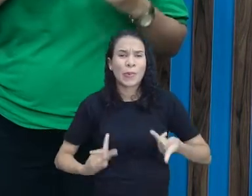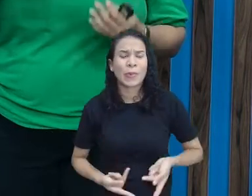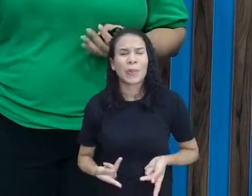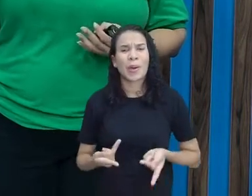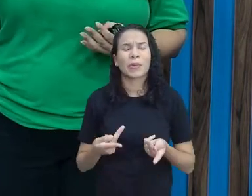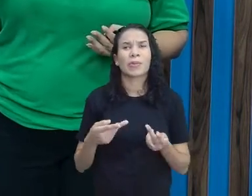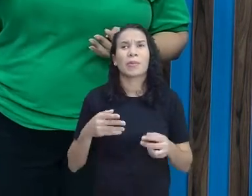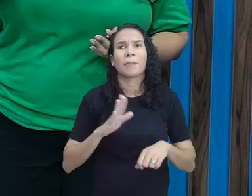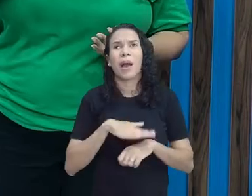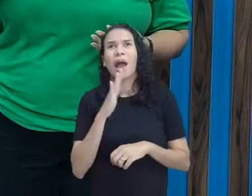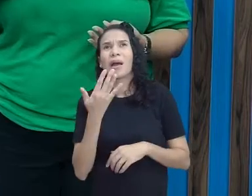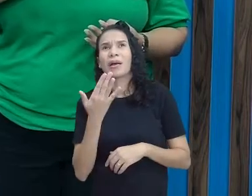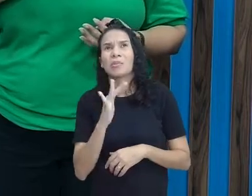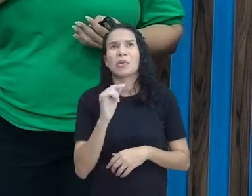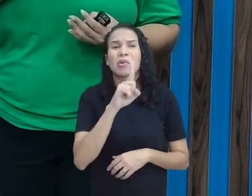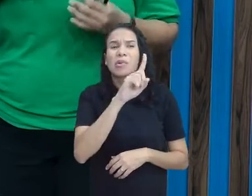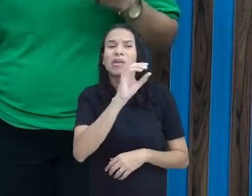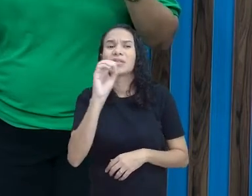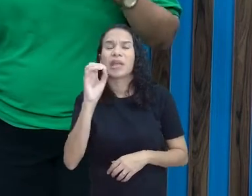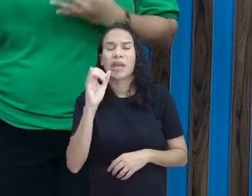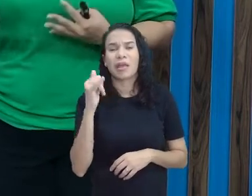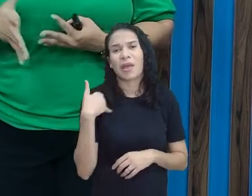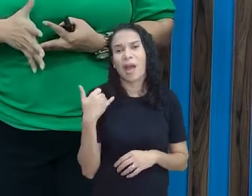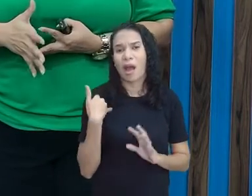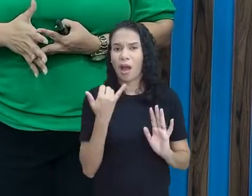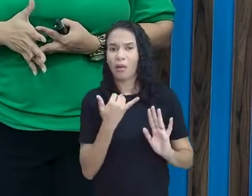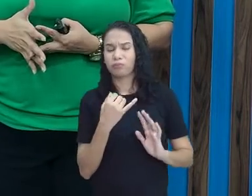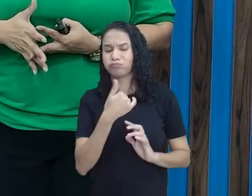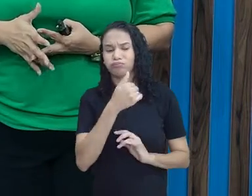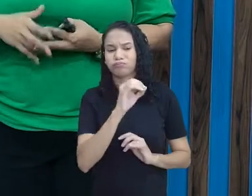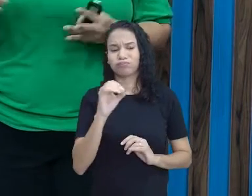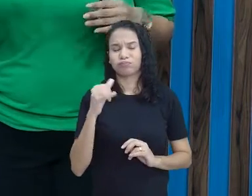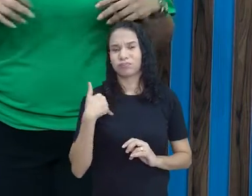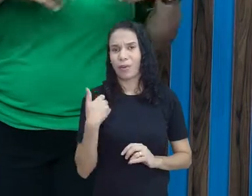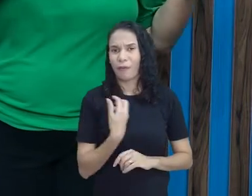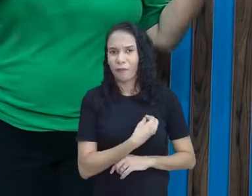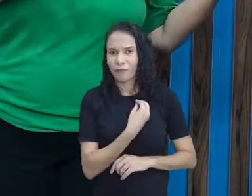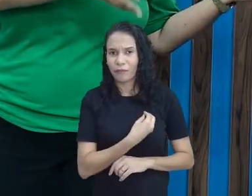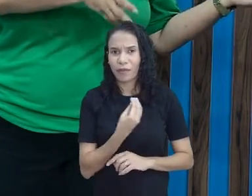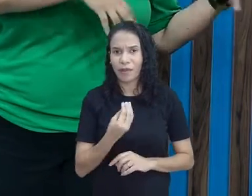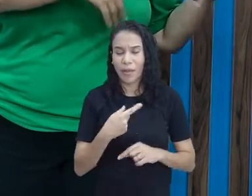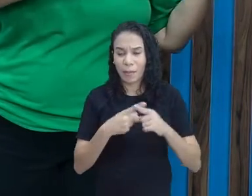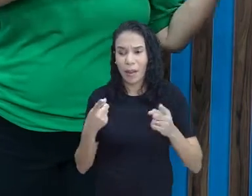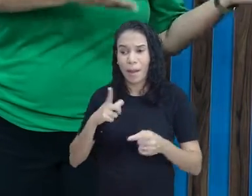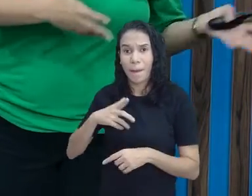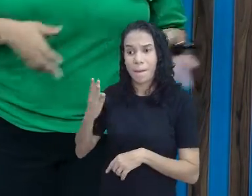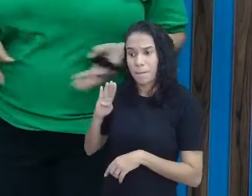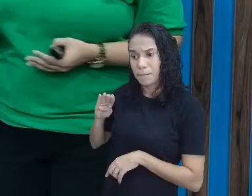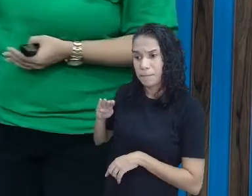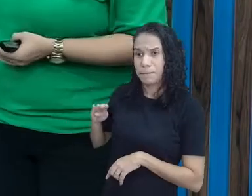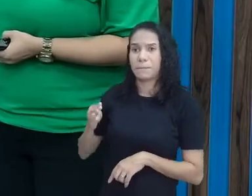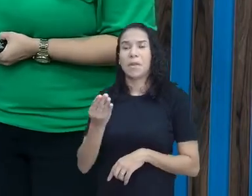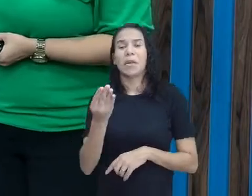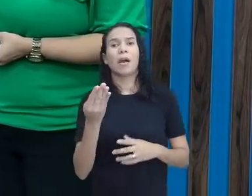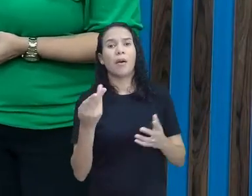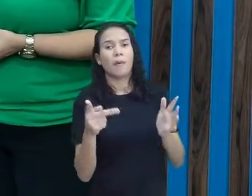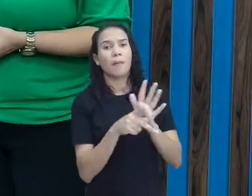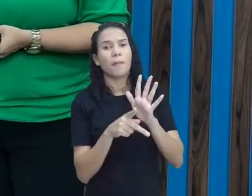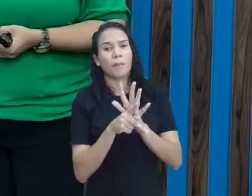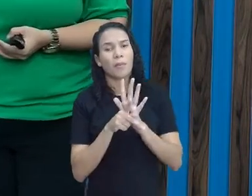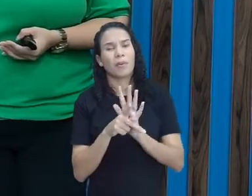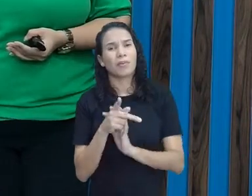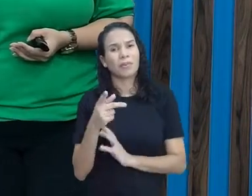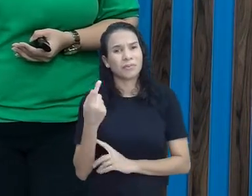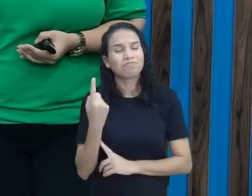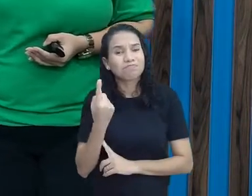ao quê? A uma centena de anos, né? Um pouco mais do que isso. Mas não temos relatos de, né, mais tempo. Mas